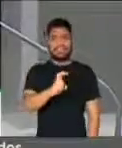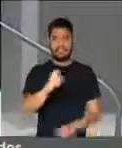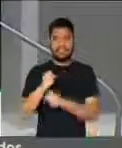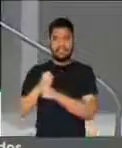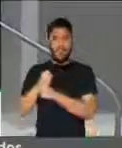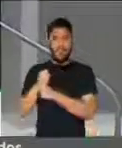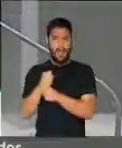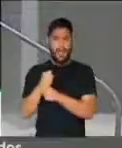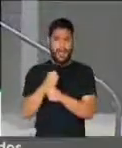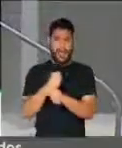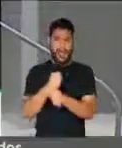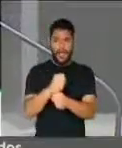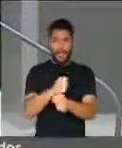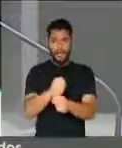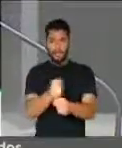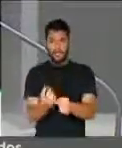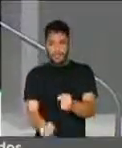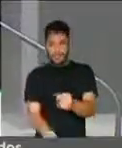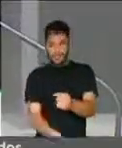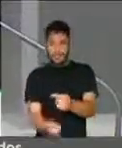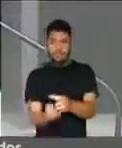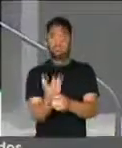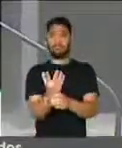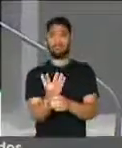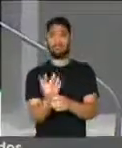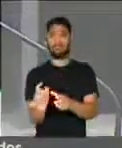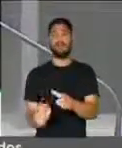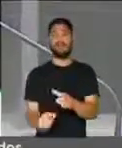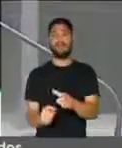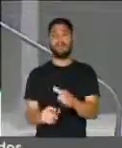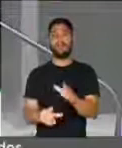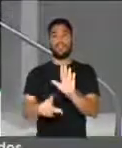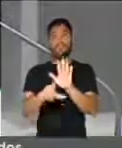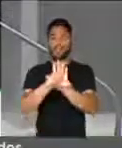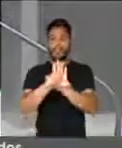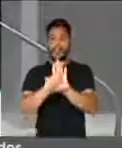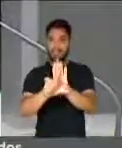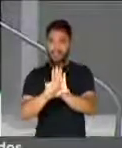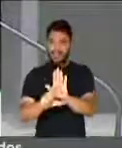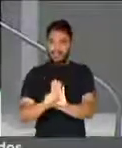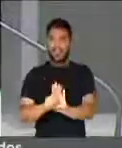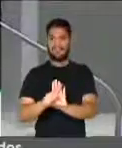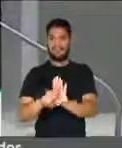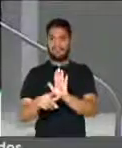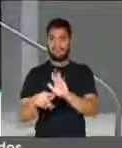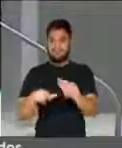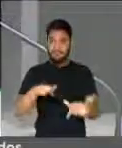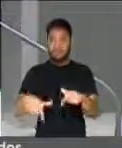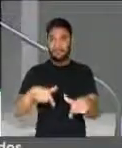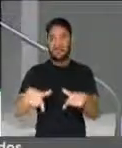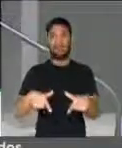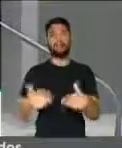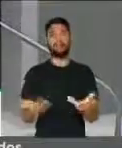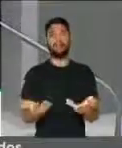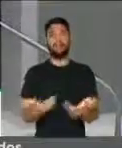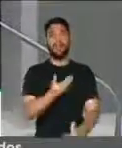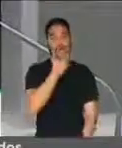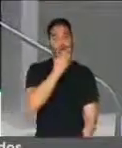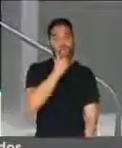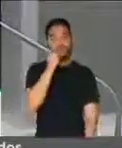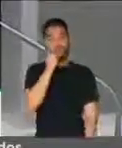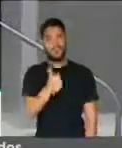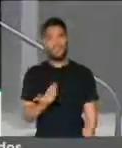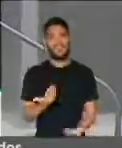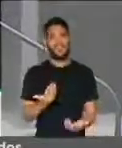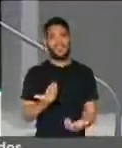depois da sua grande conquista da consolidação das leis do trabalho, que os homens e mulheres que